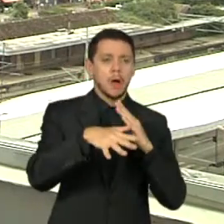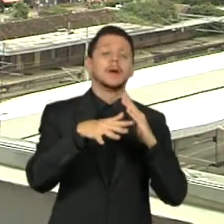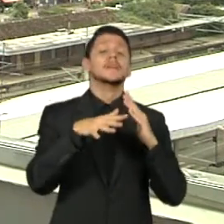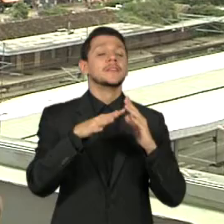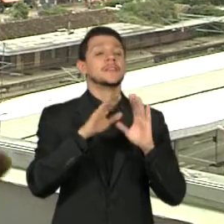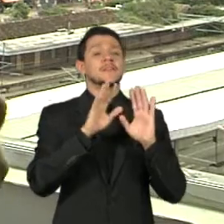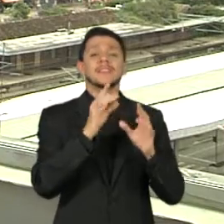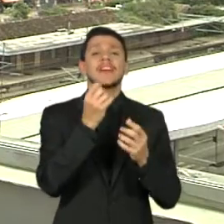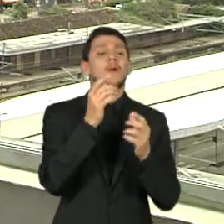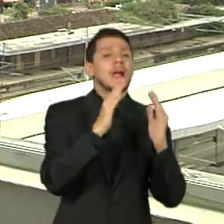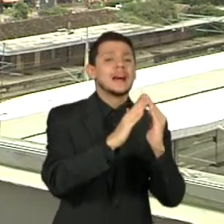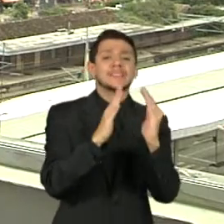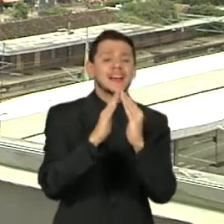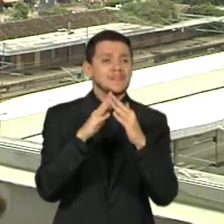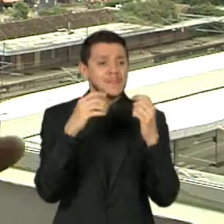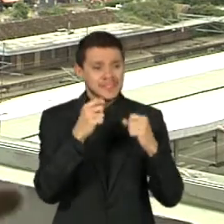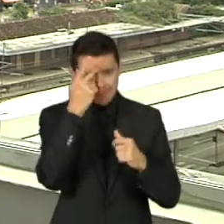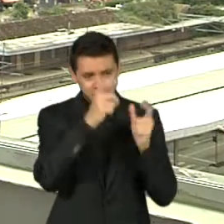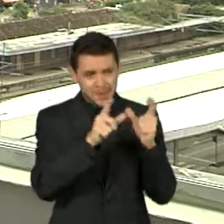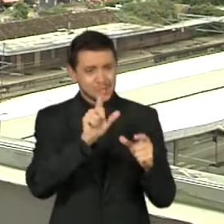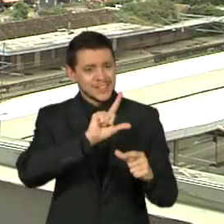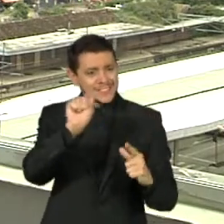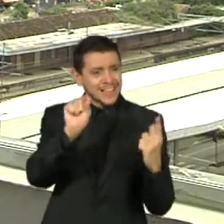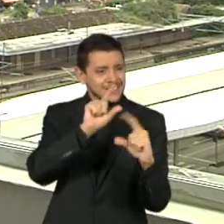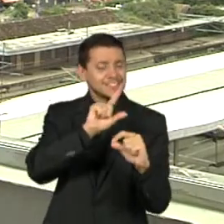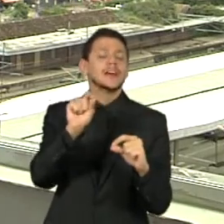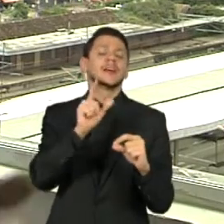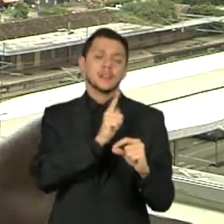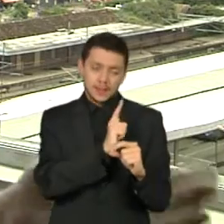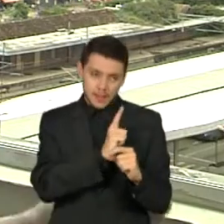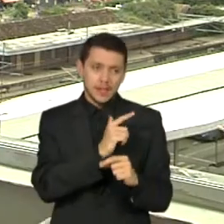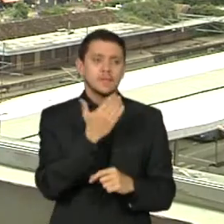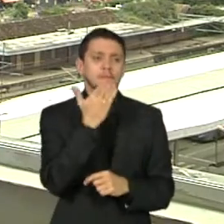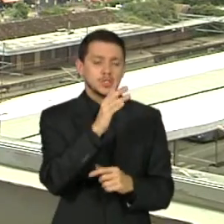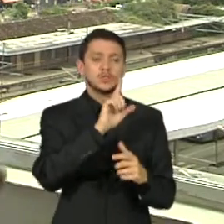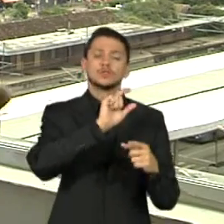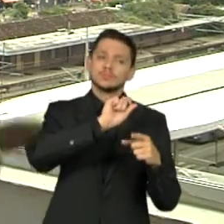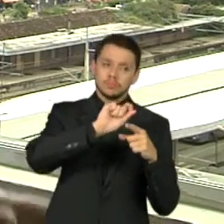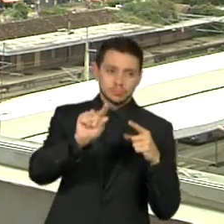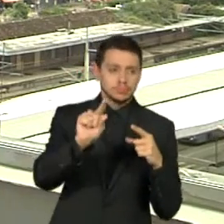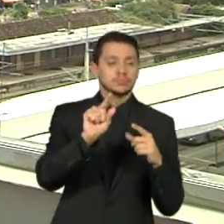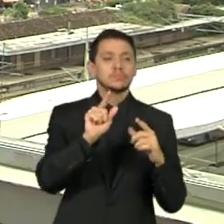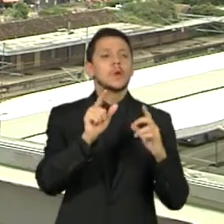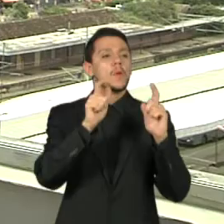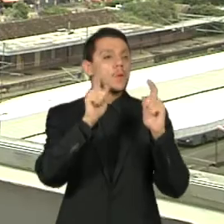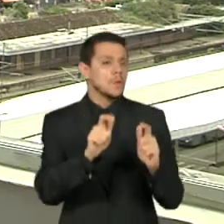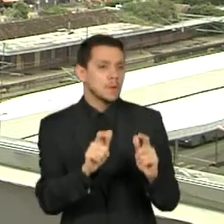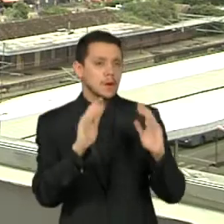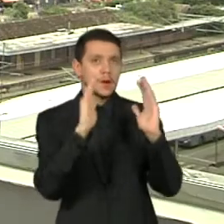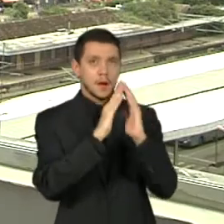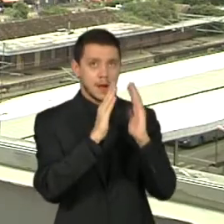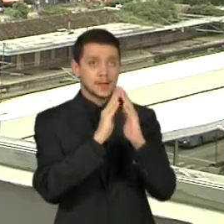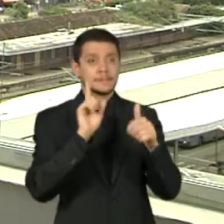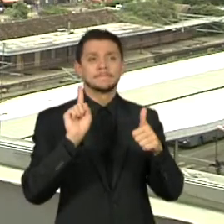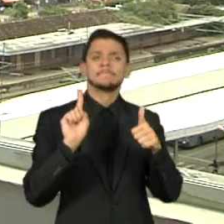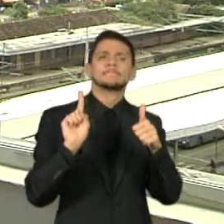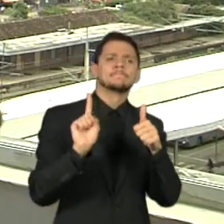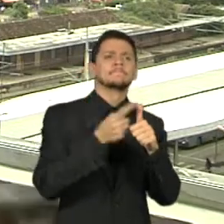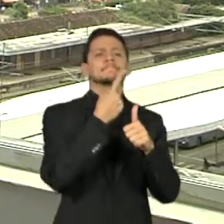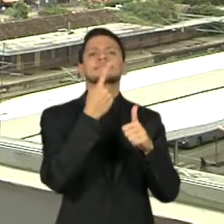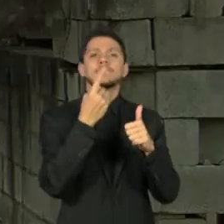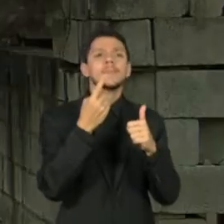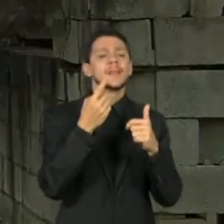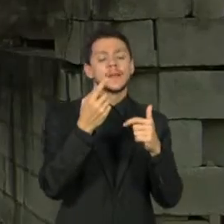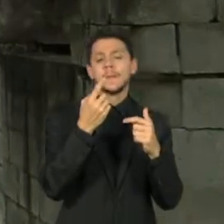precisariam ser retiradas, foi retirado imóveis. Então, no primeiro momento, a gente procura cuidado